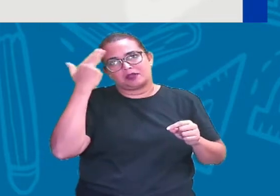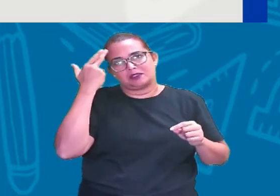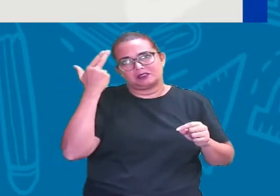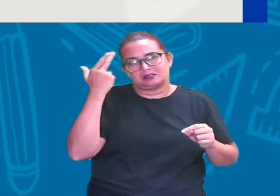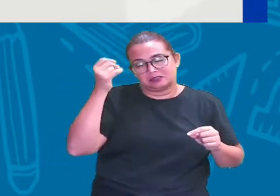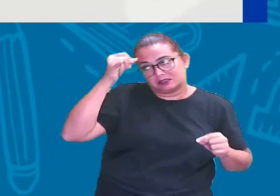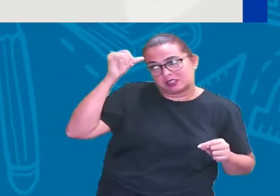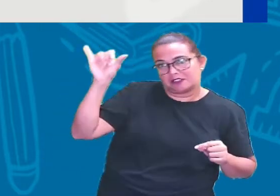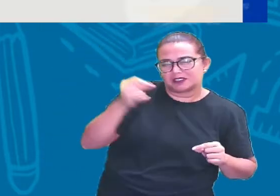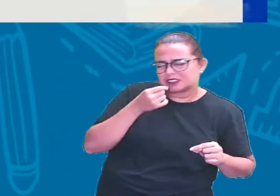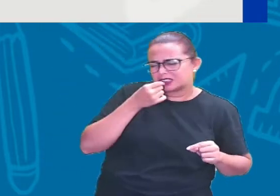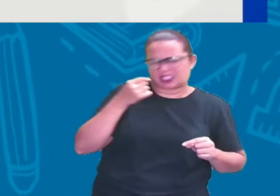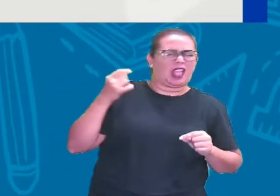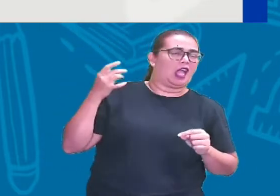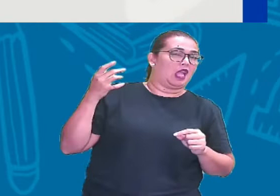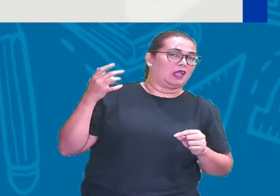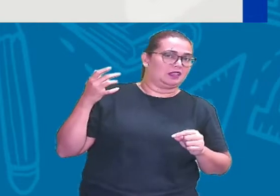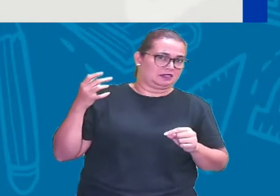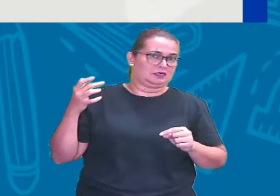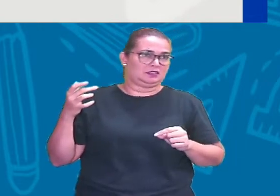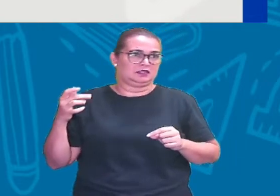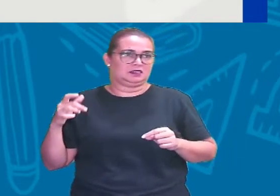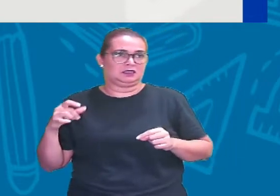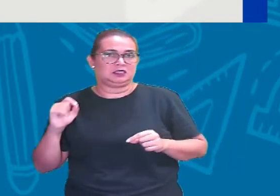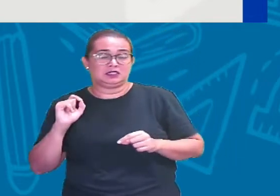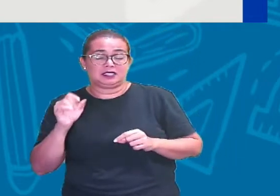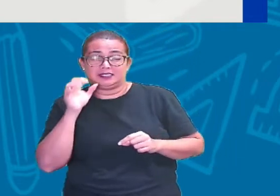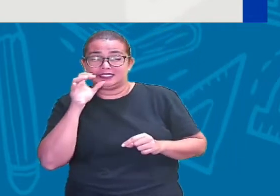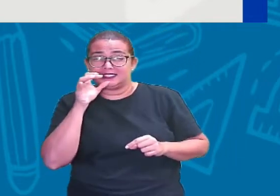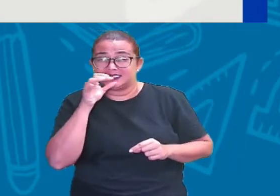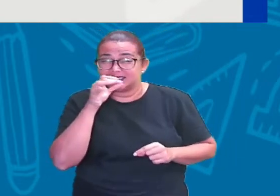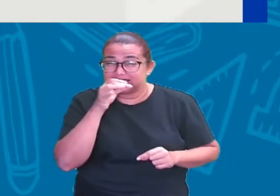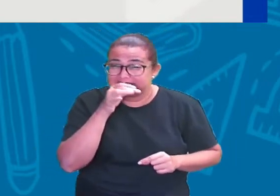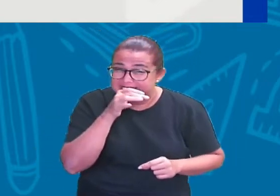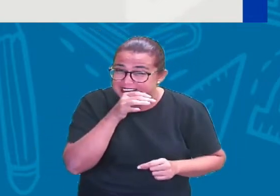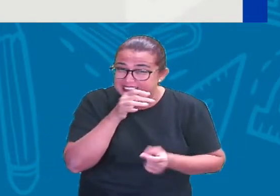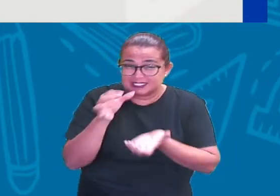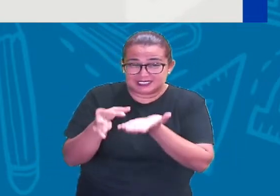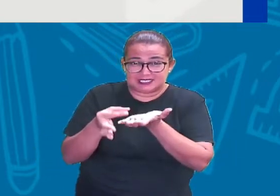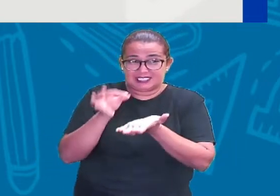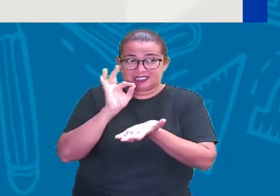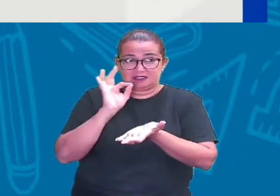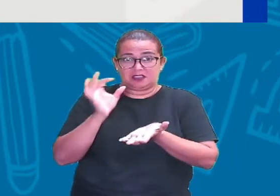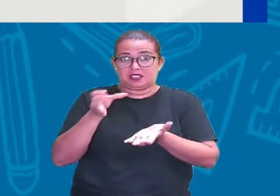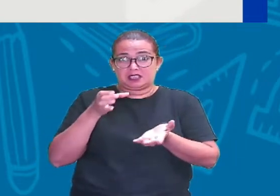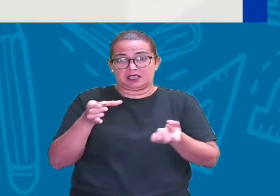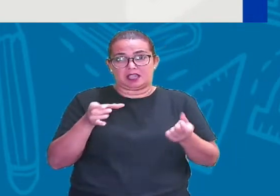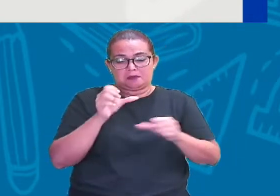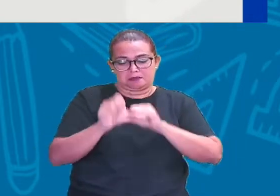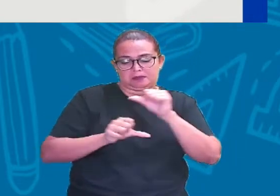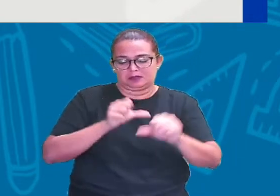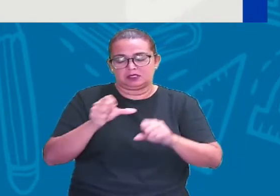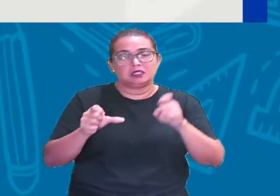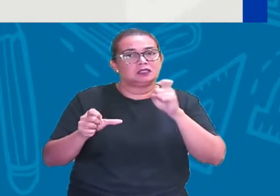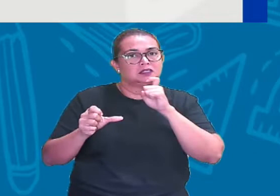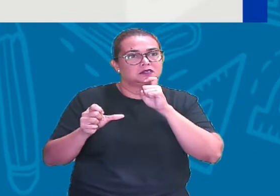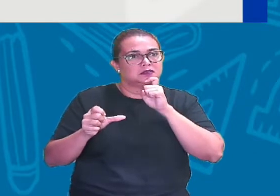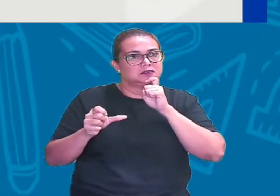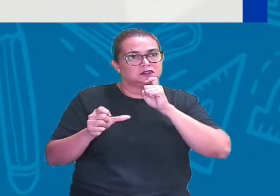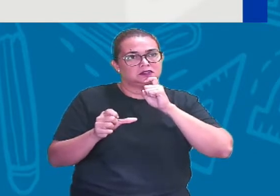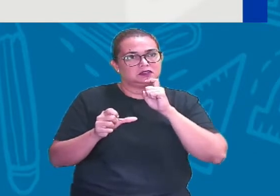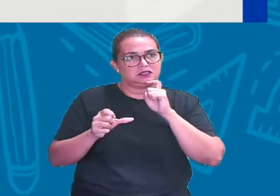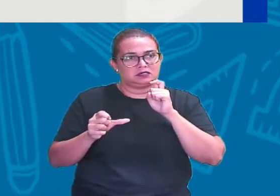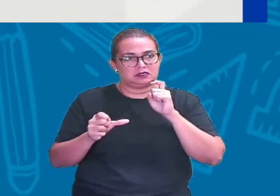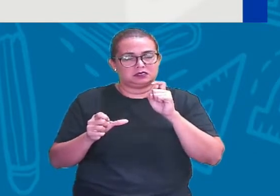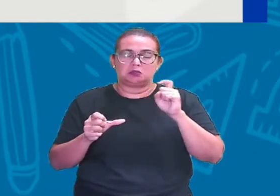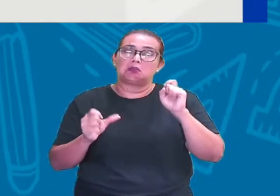aqui, tem um café muito quente, tá? E eu quero esfriar um pouco mais, eu vou colocar um pouco